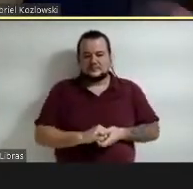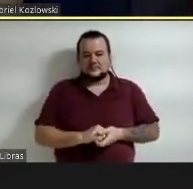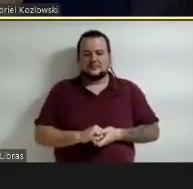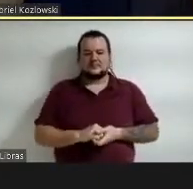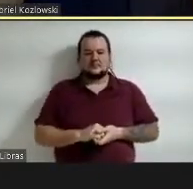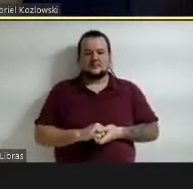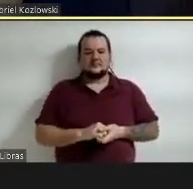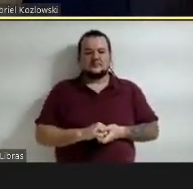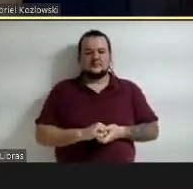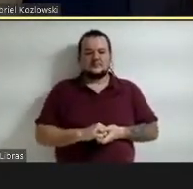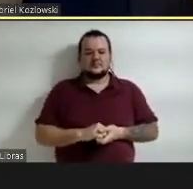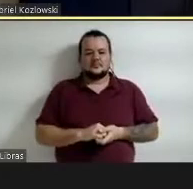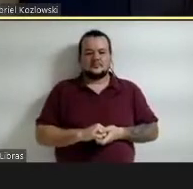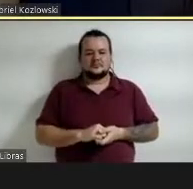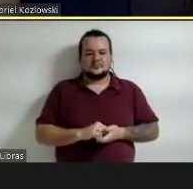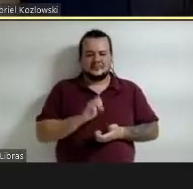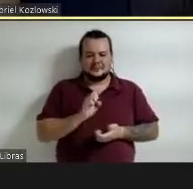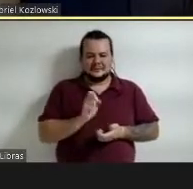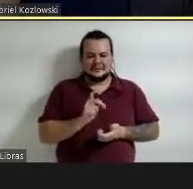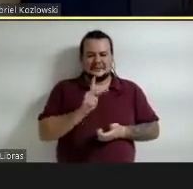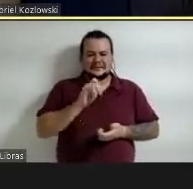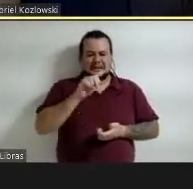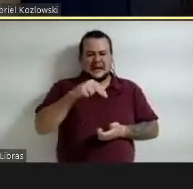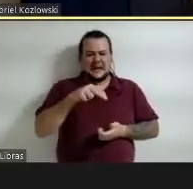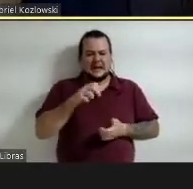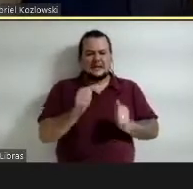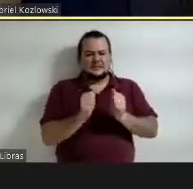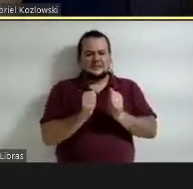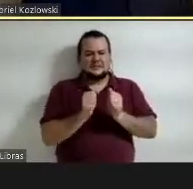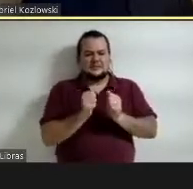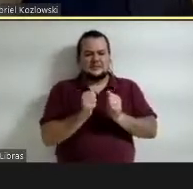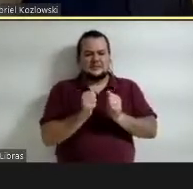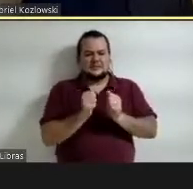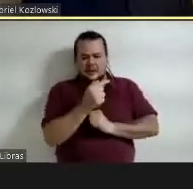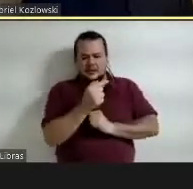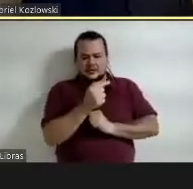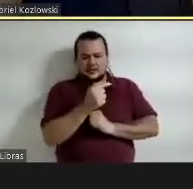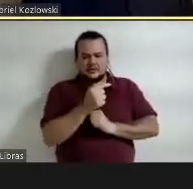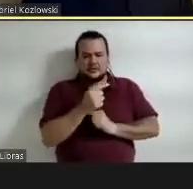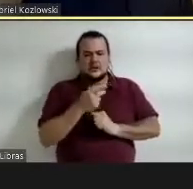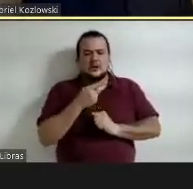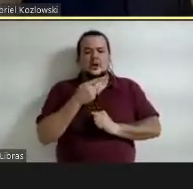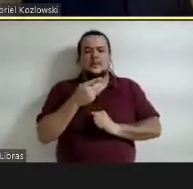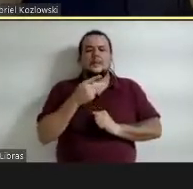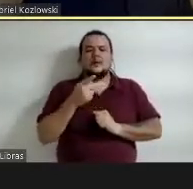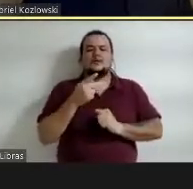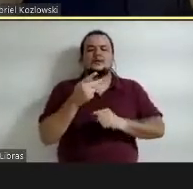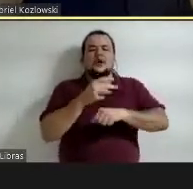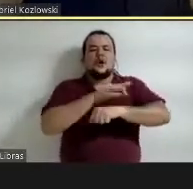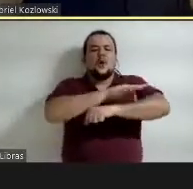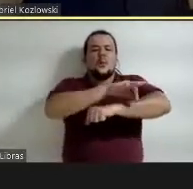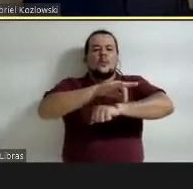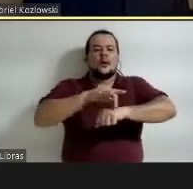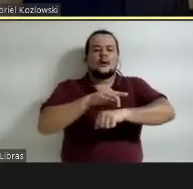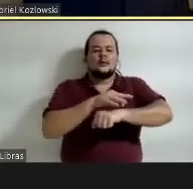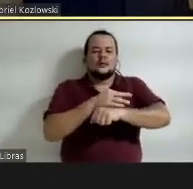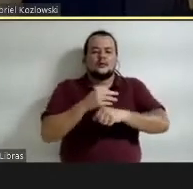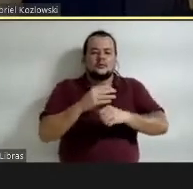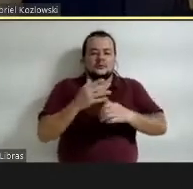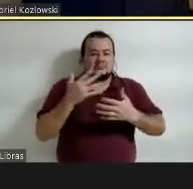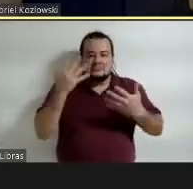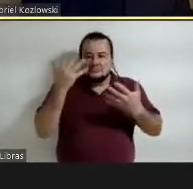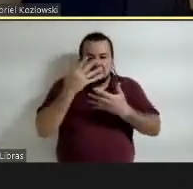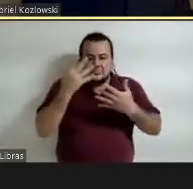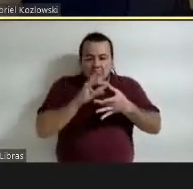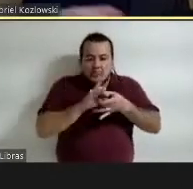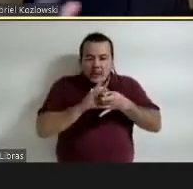Yves Klein, junto com Clopahan, por exemplo, que propôs uma arquitetura invisível para liberar a superfície do